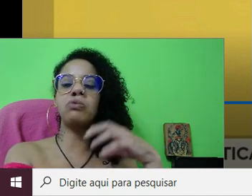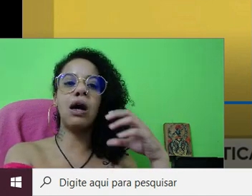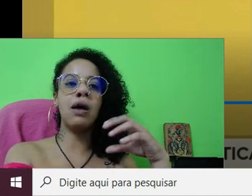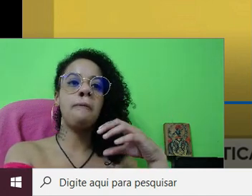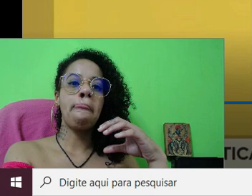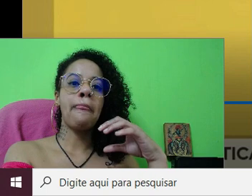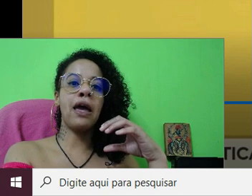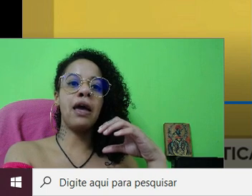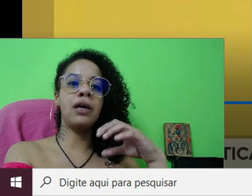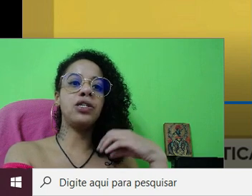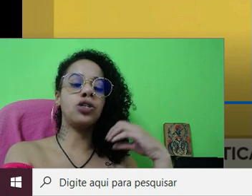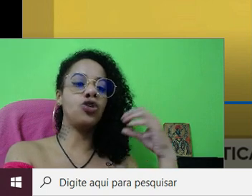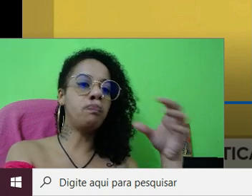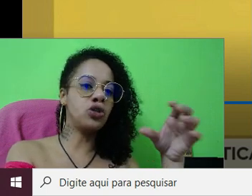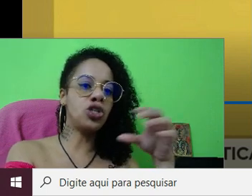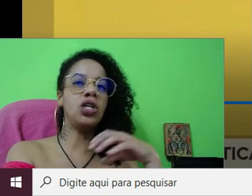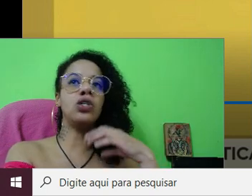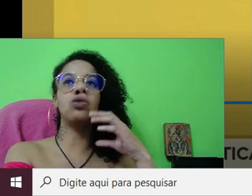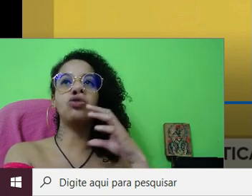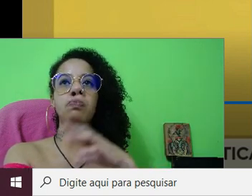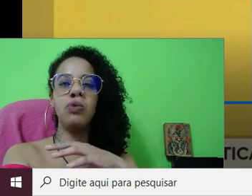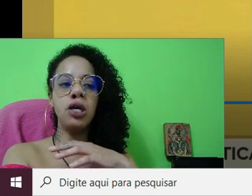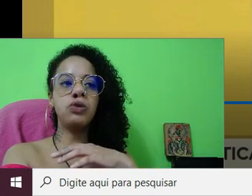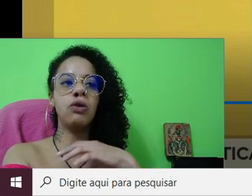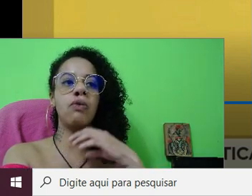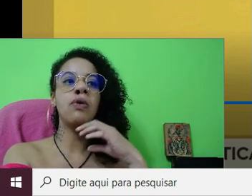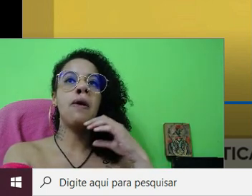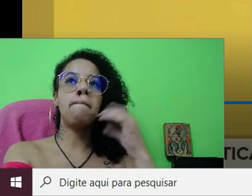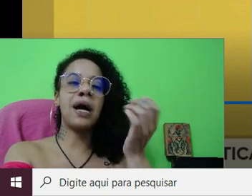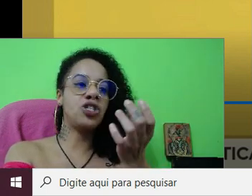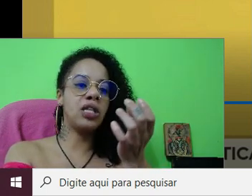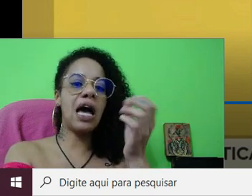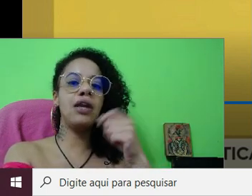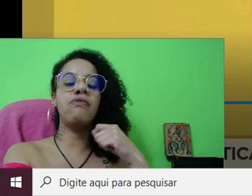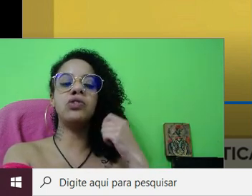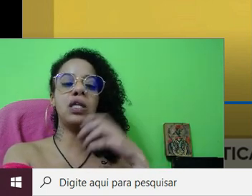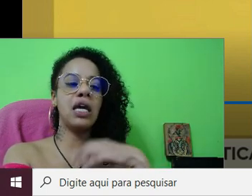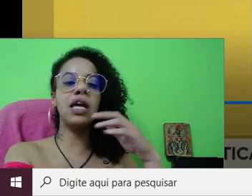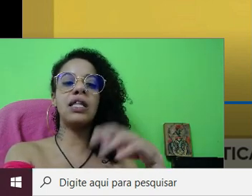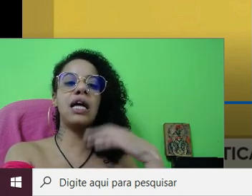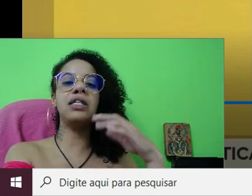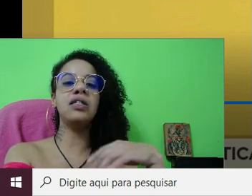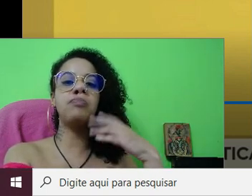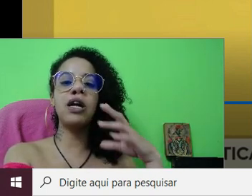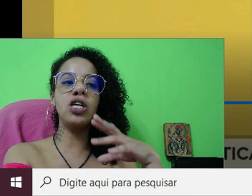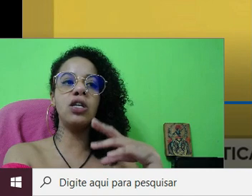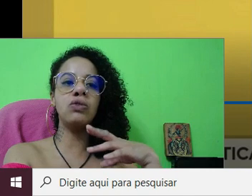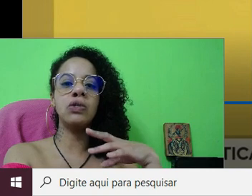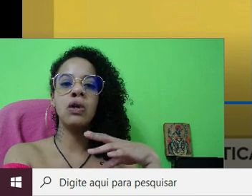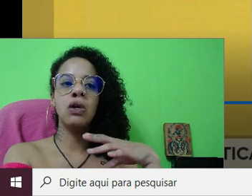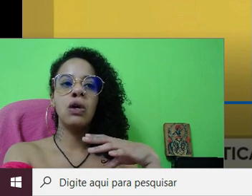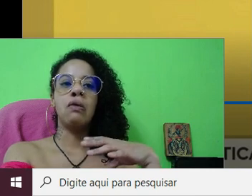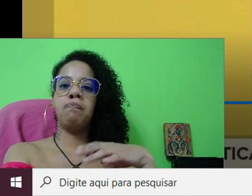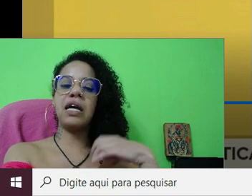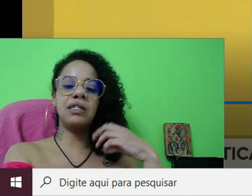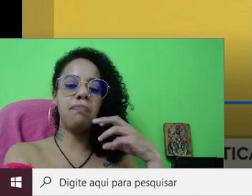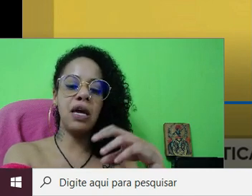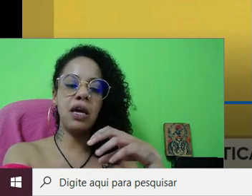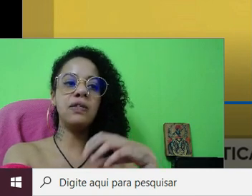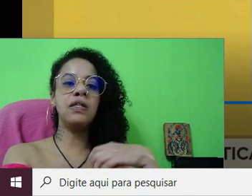relevância apontar grupo x ou grupo Y partidário você tem que ir atrás desses partidos